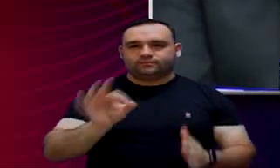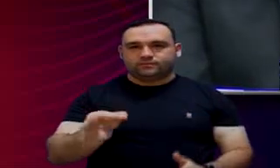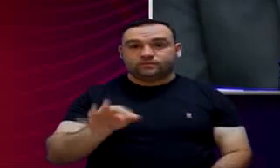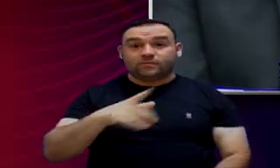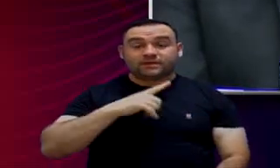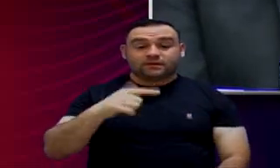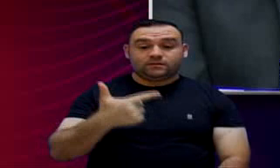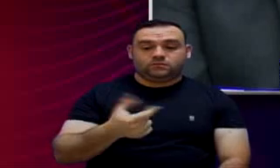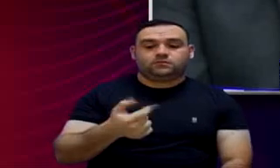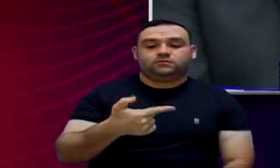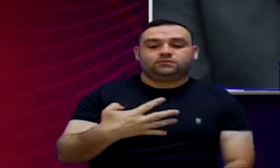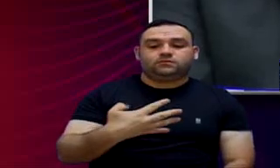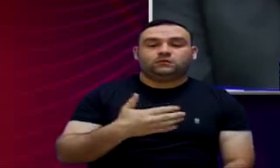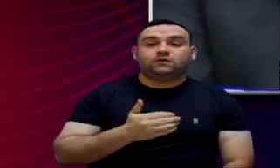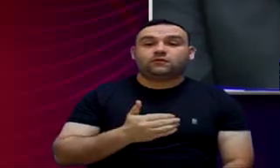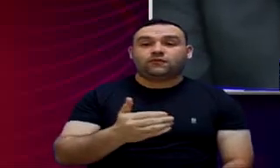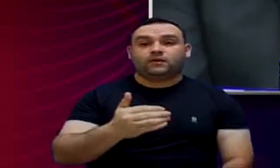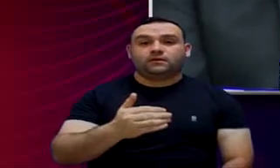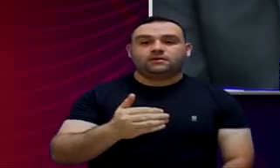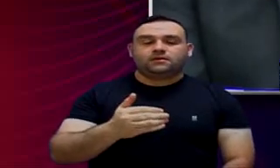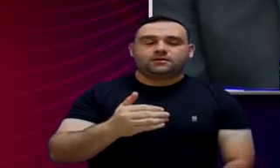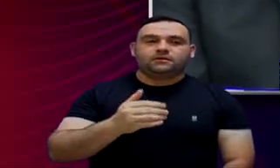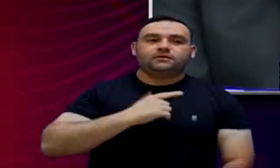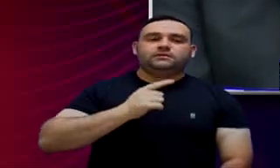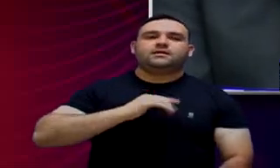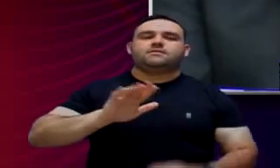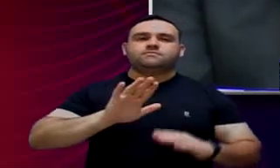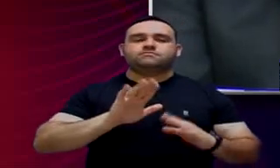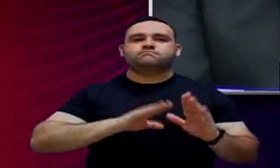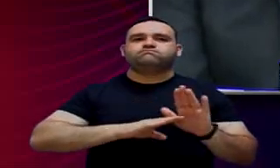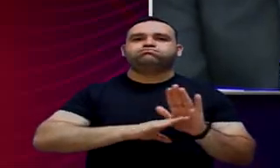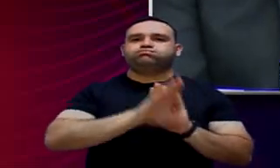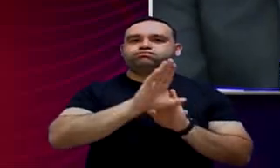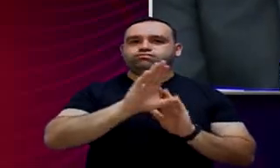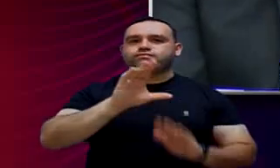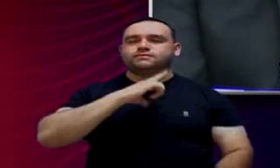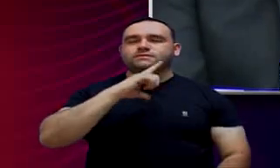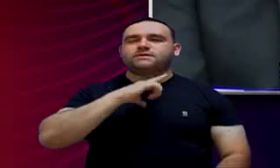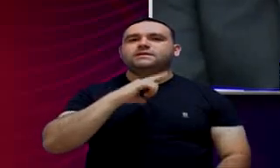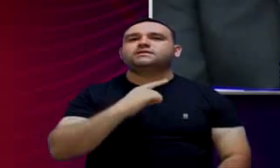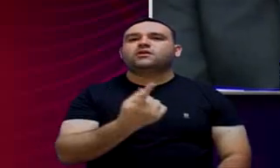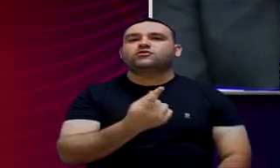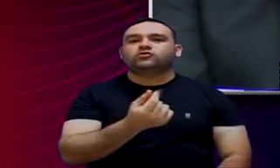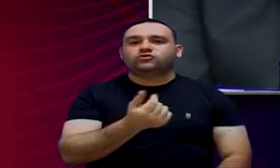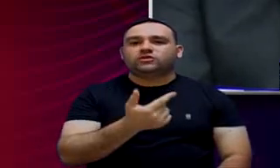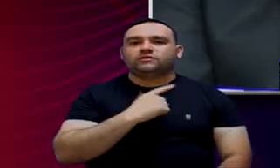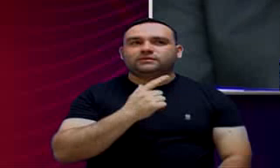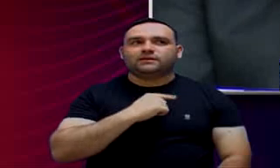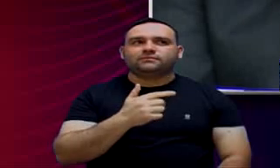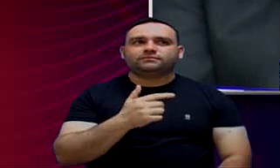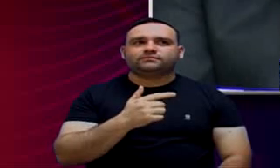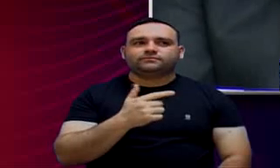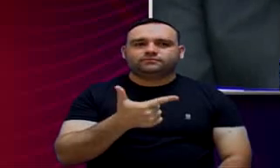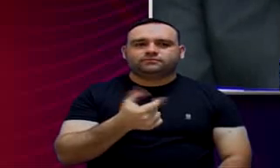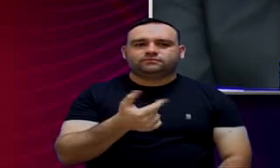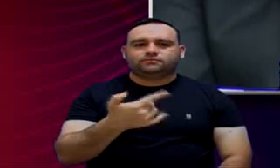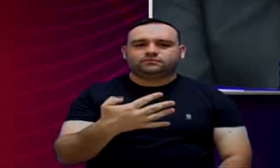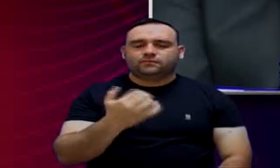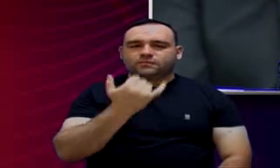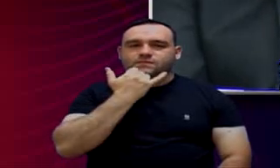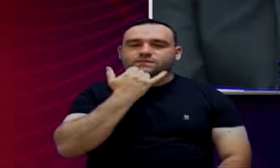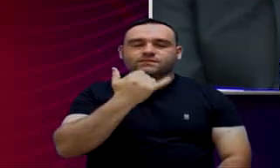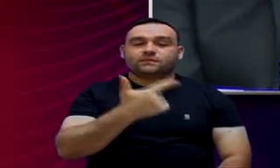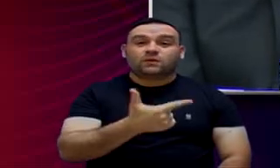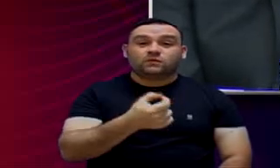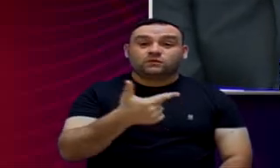nós temos aí Que 2024 é onde vai aumentar mais né O dinheiro vai vir 2024 não